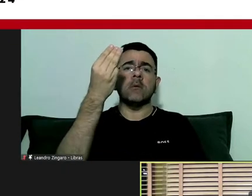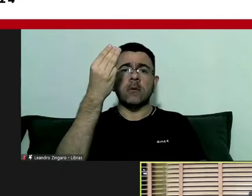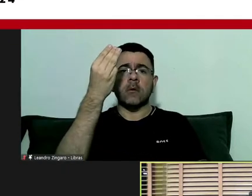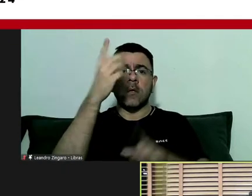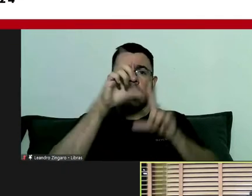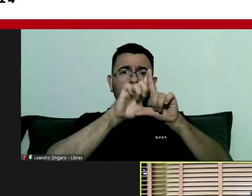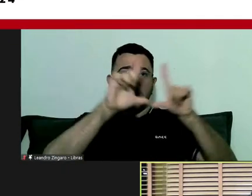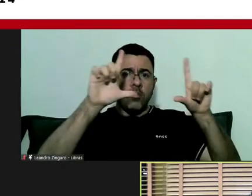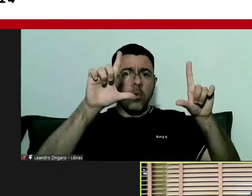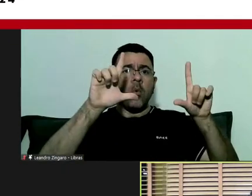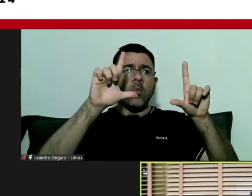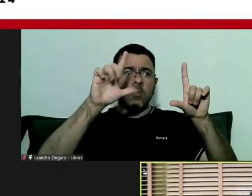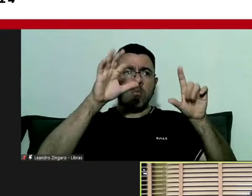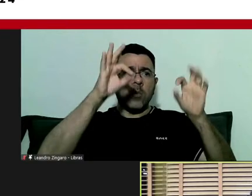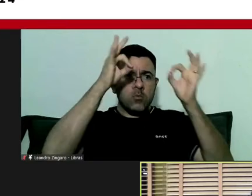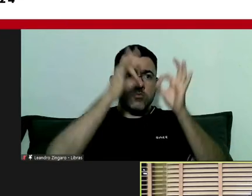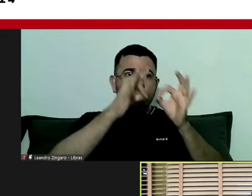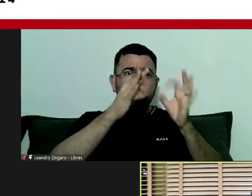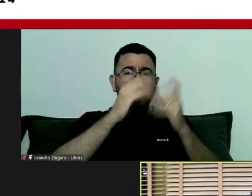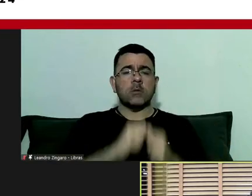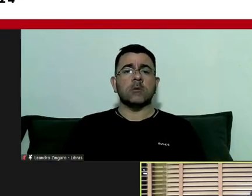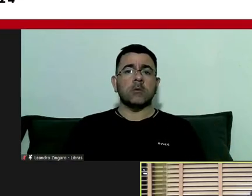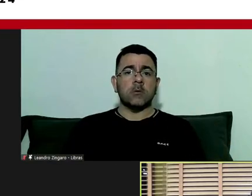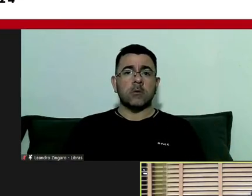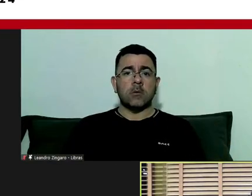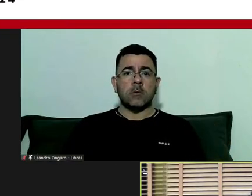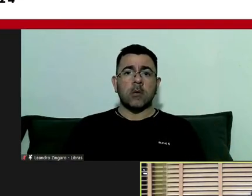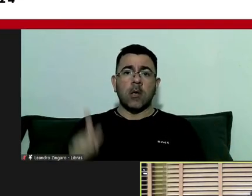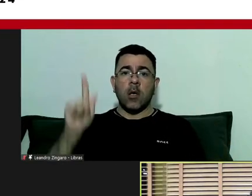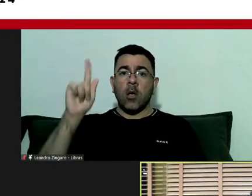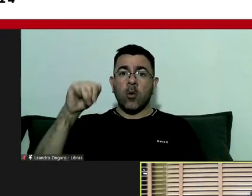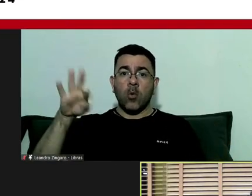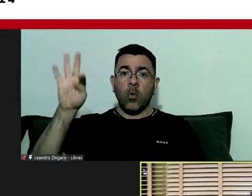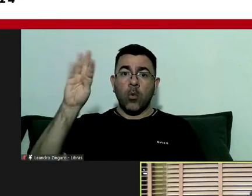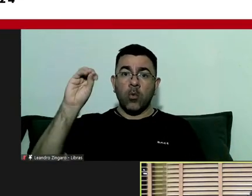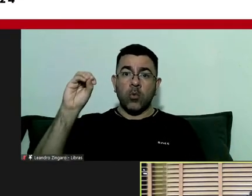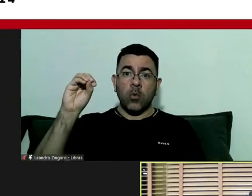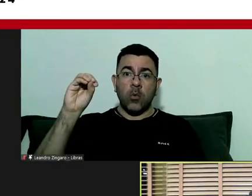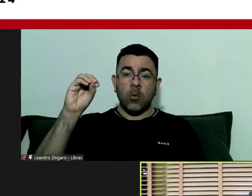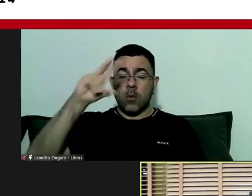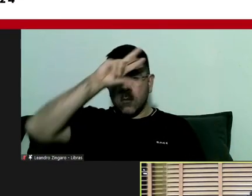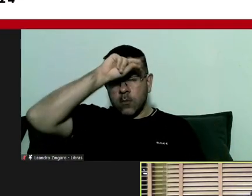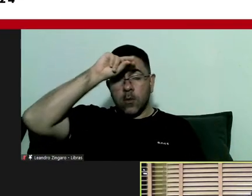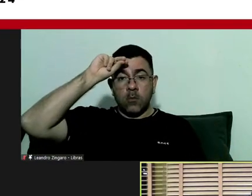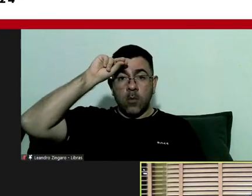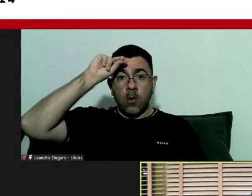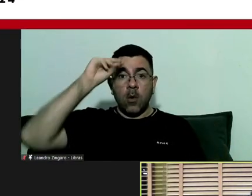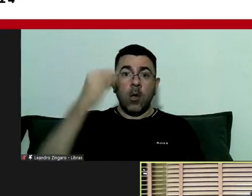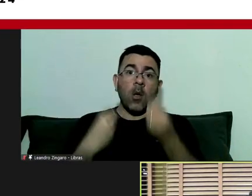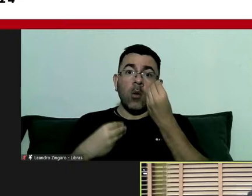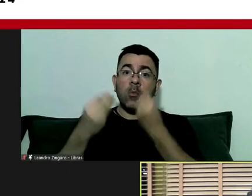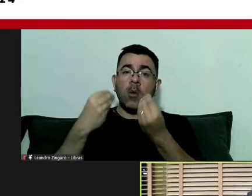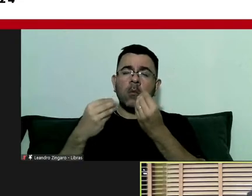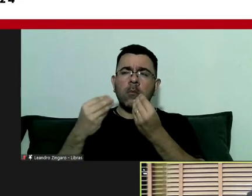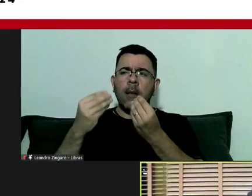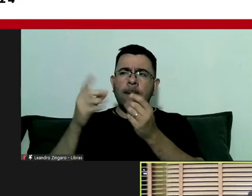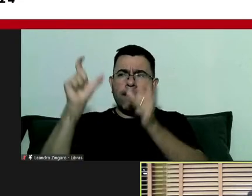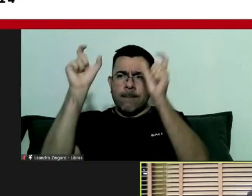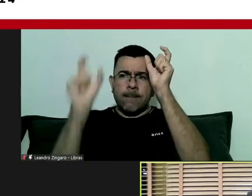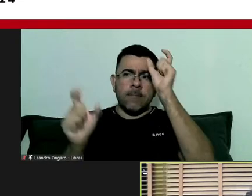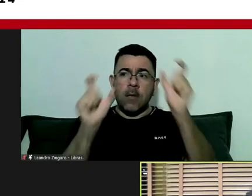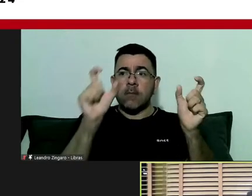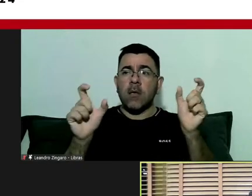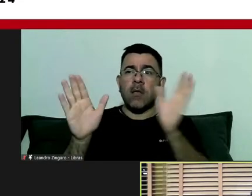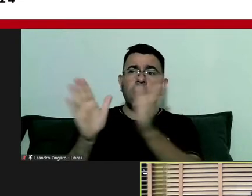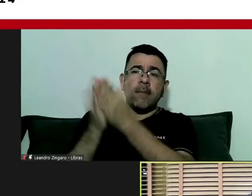funcionar e o Guto pergunta Prefeito gostaria de saber qual a solução para as pessoas de baixa renda que não